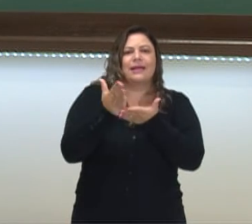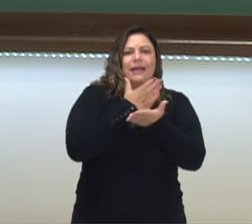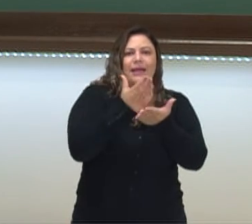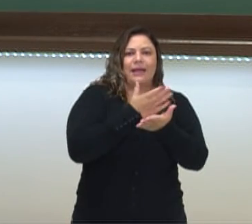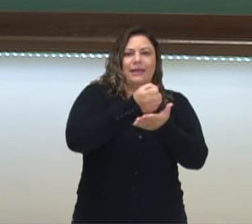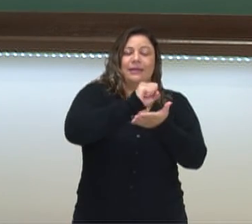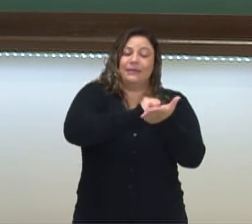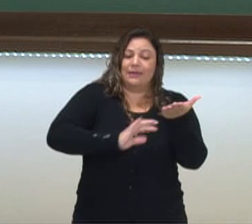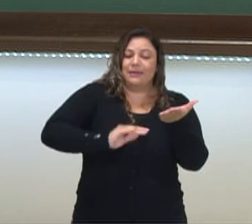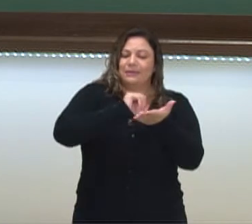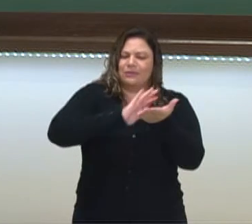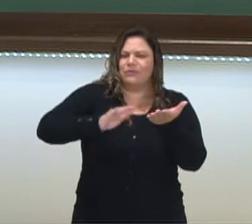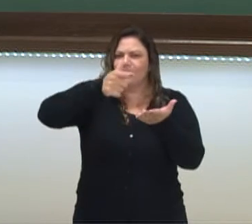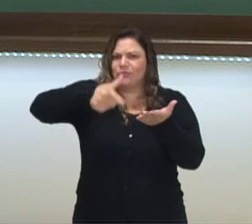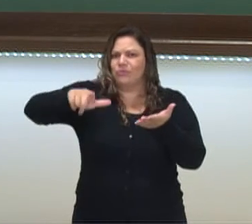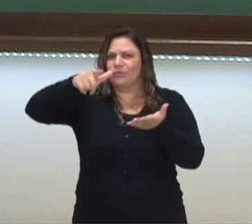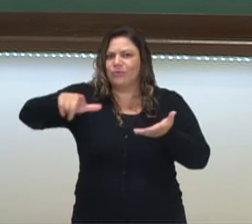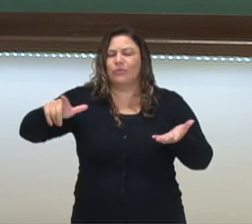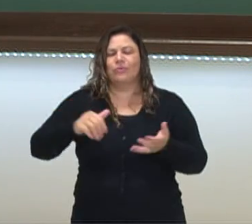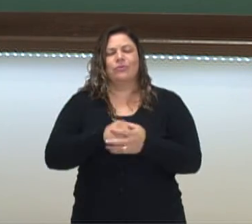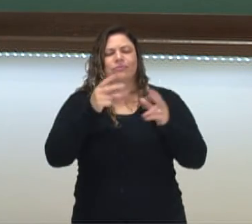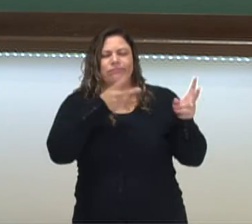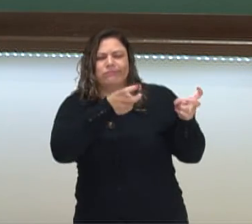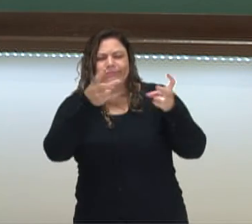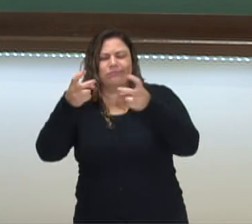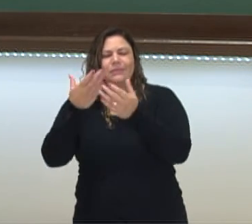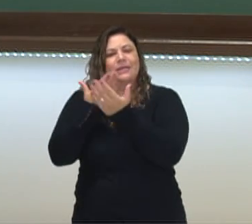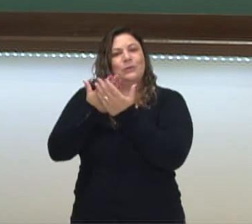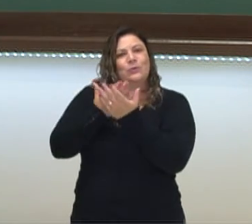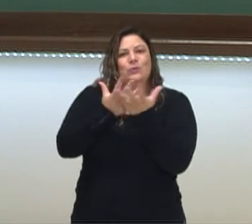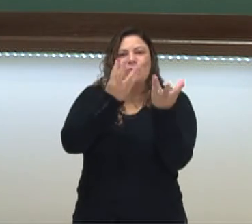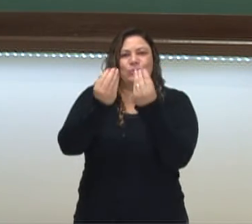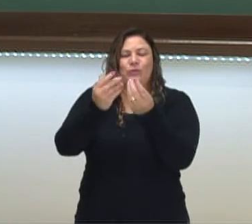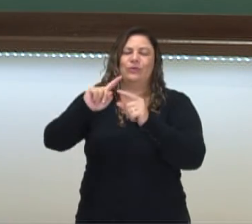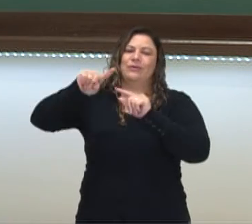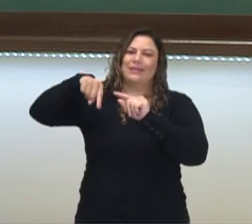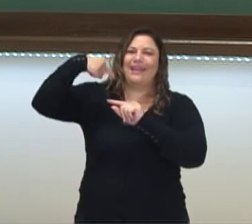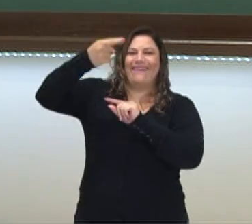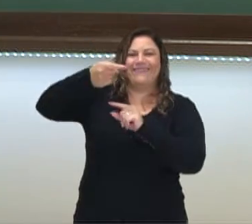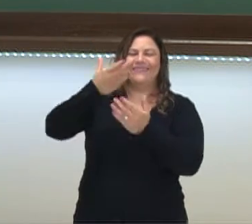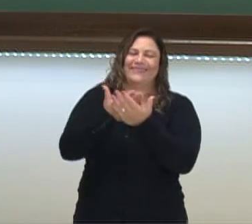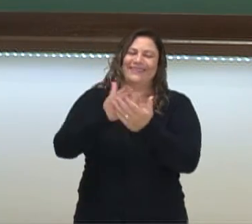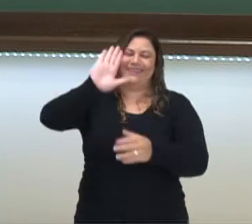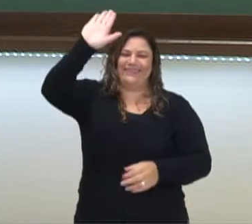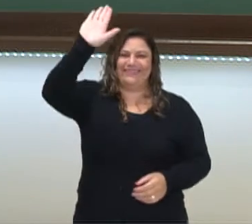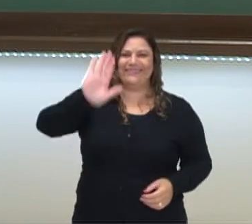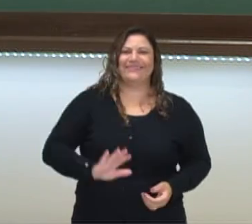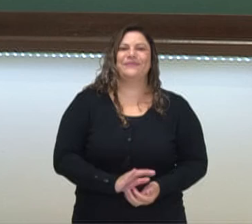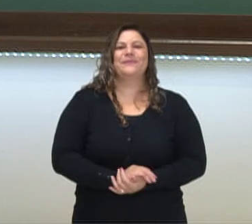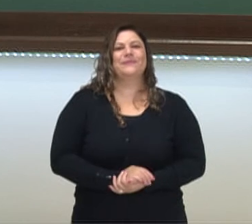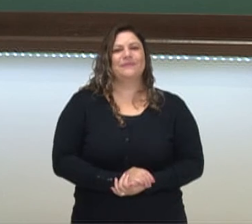nas expressões, tá bom? Deixa tudo em ordem, estude bastante e a gente se encontra numa próxima aula. Até!